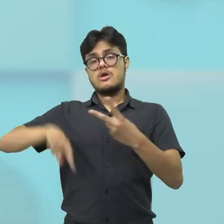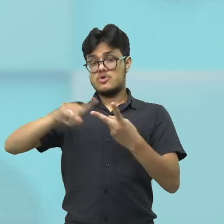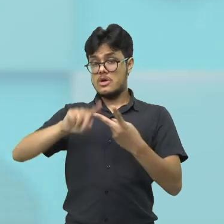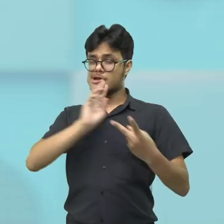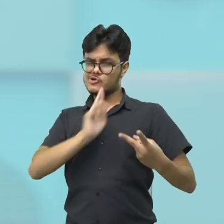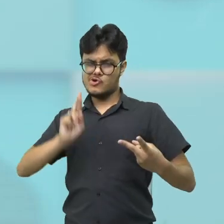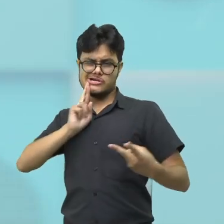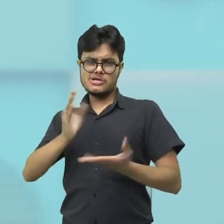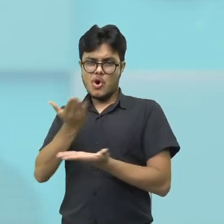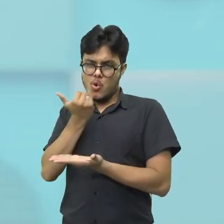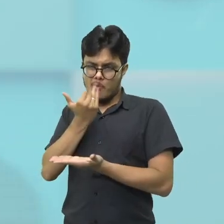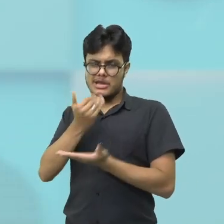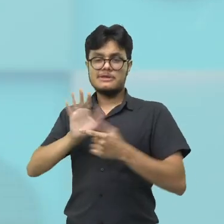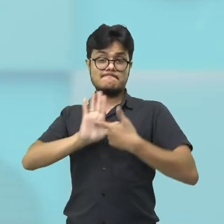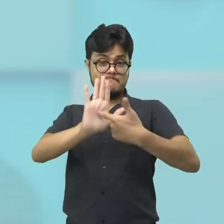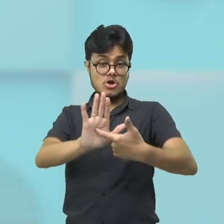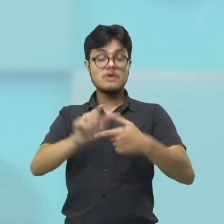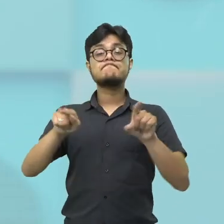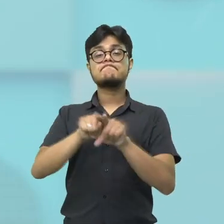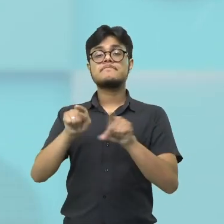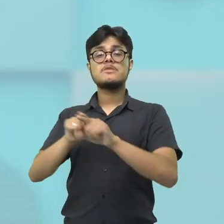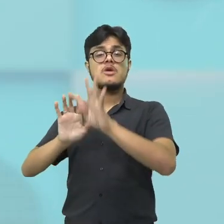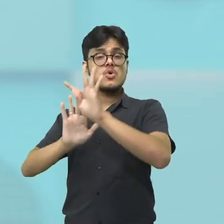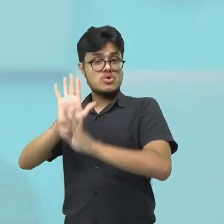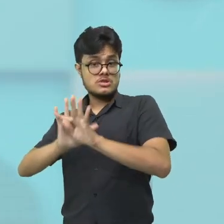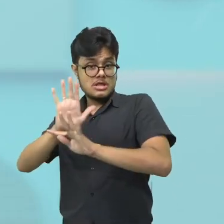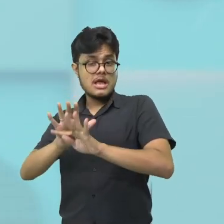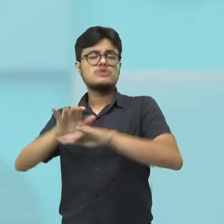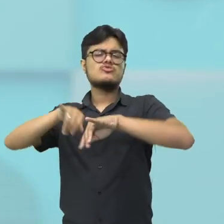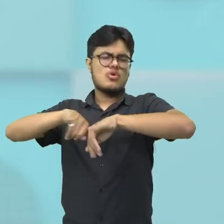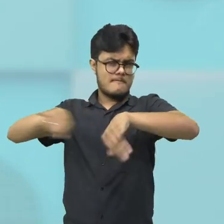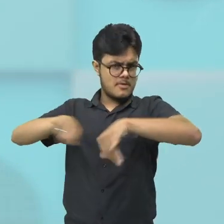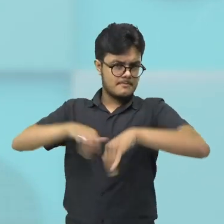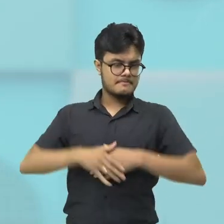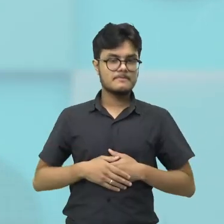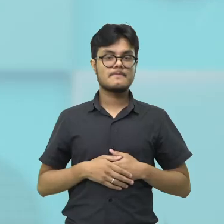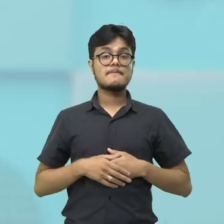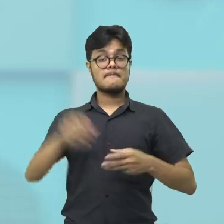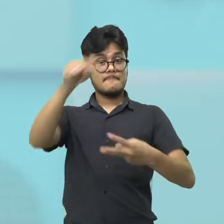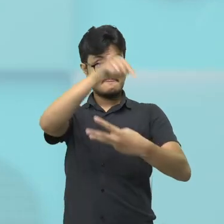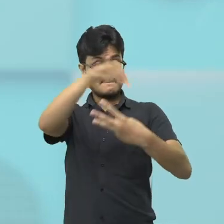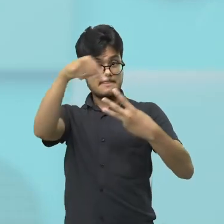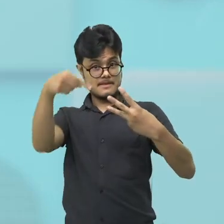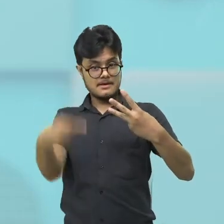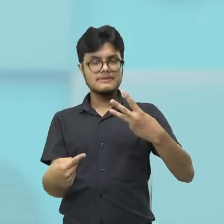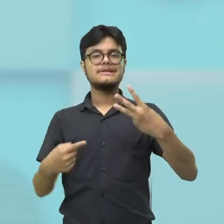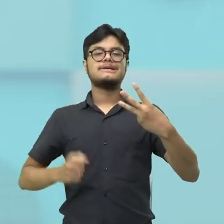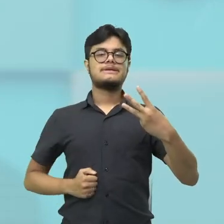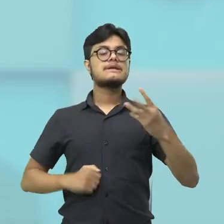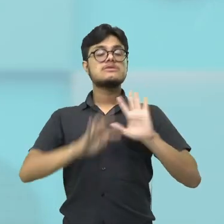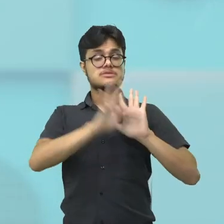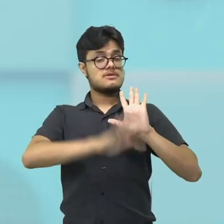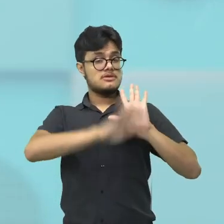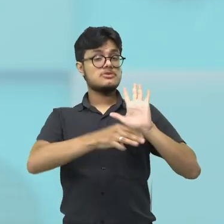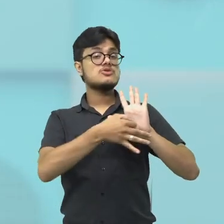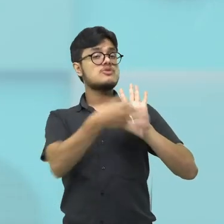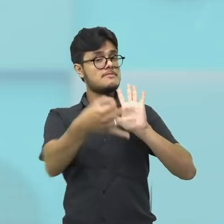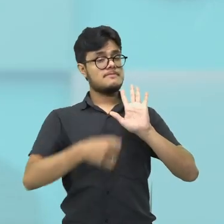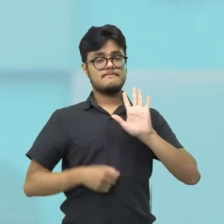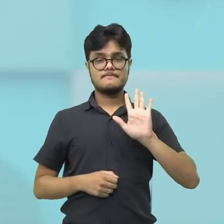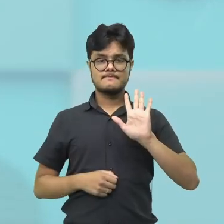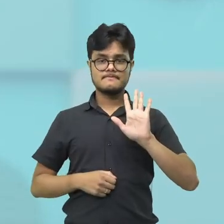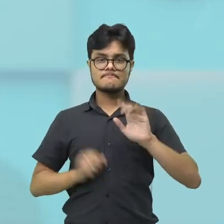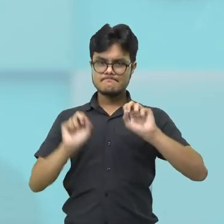recomendações gastronômicas e falamos também do texto publicitário. 3 formas de textos